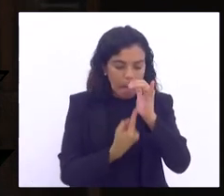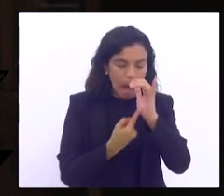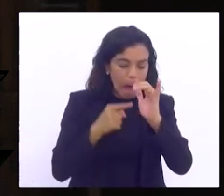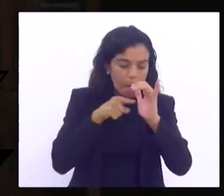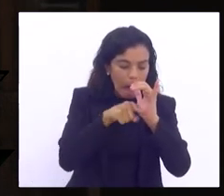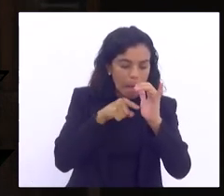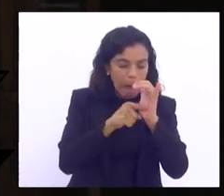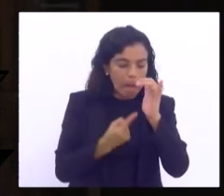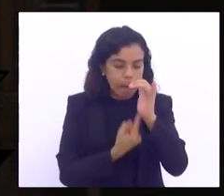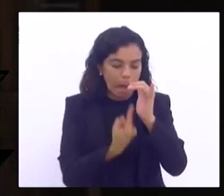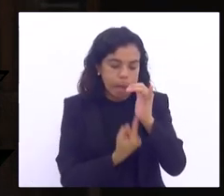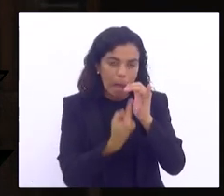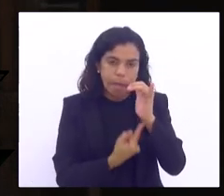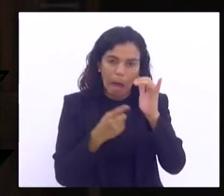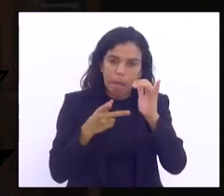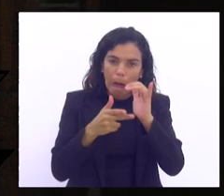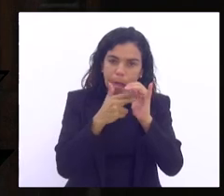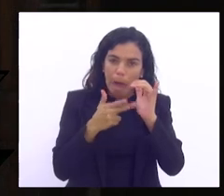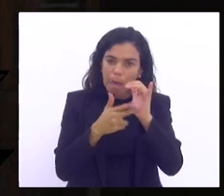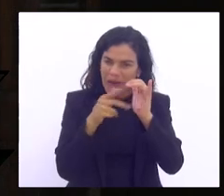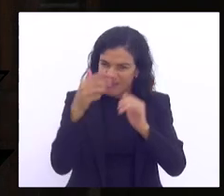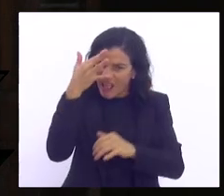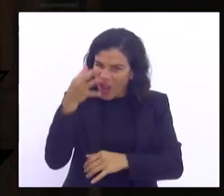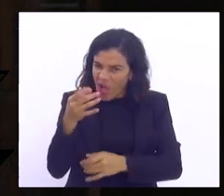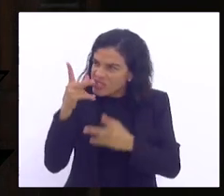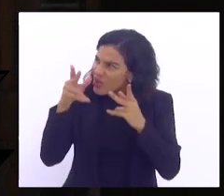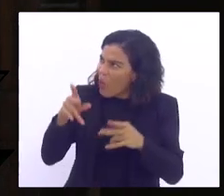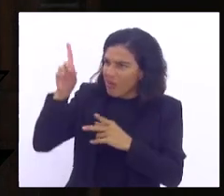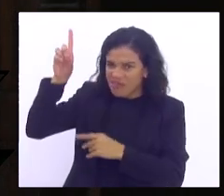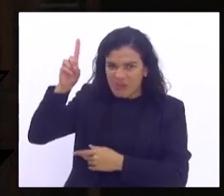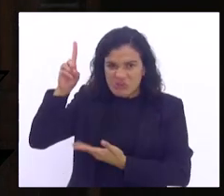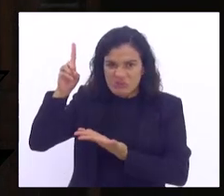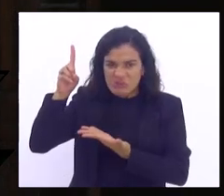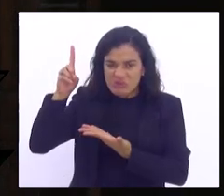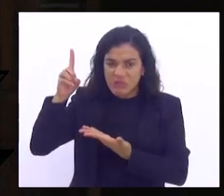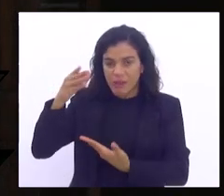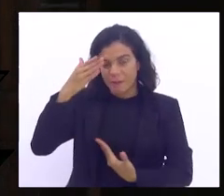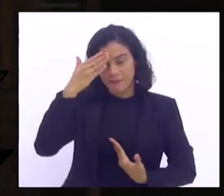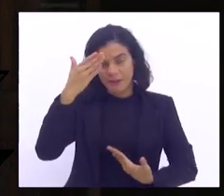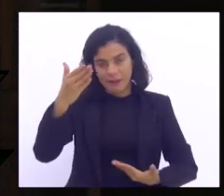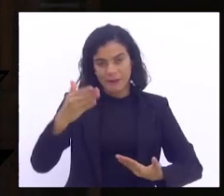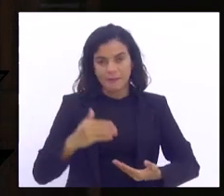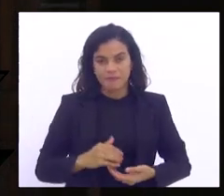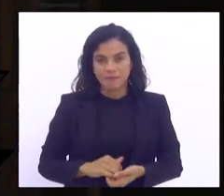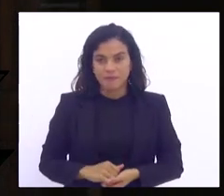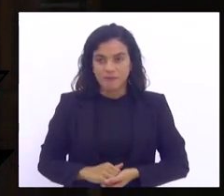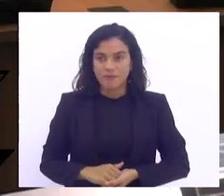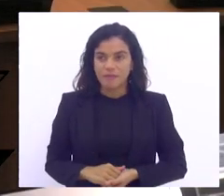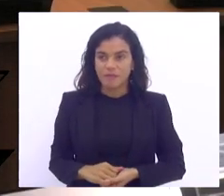dos homens que pensam ser Deus. Muito obrigado.